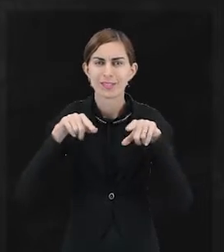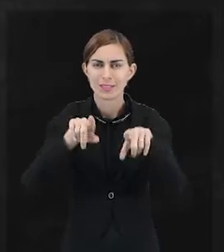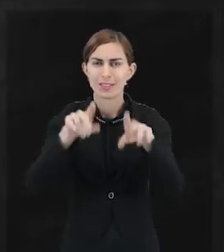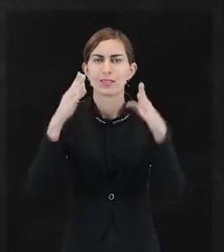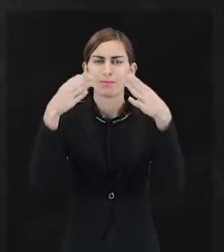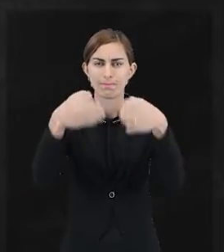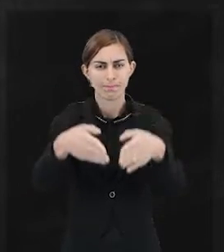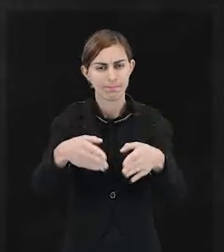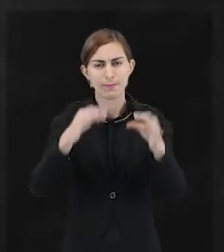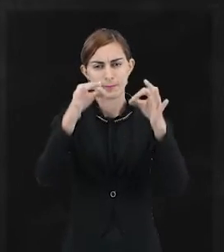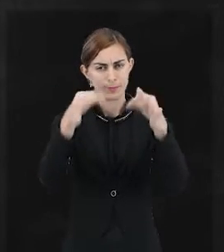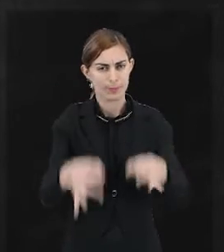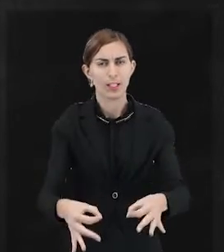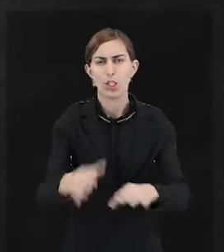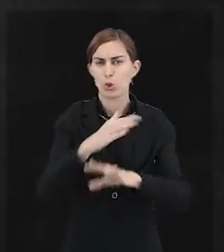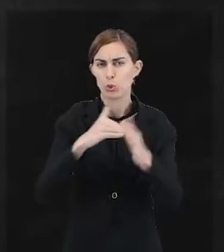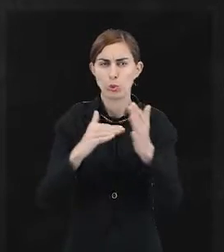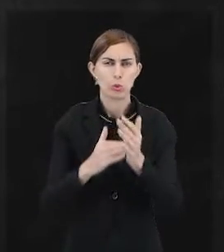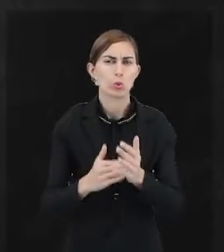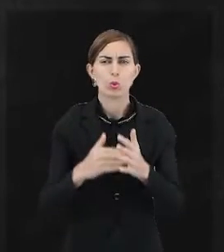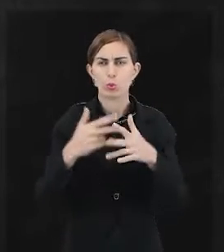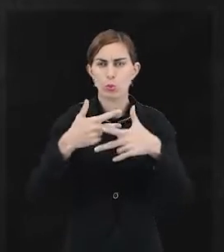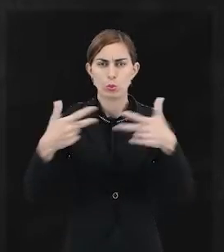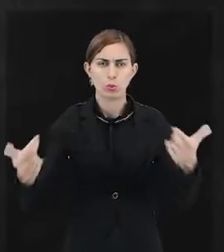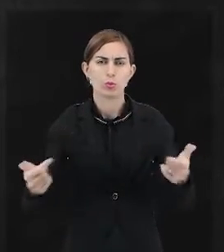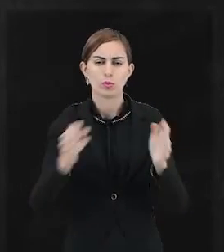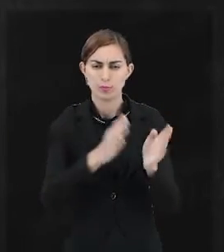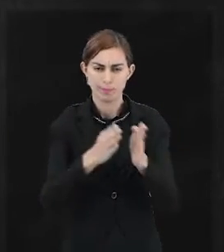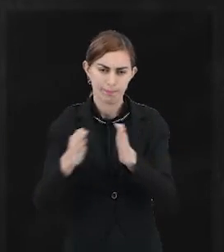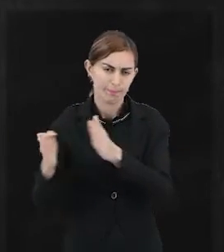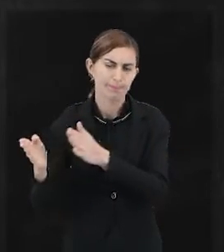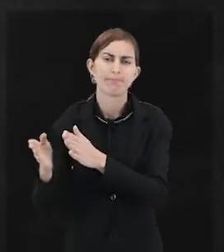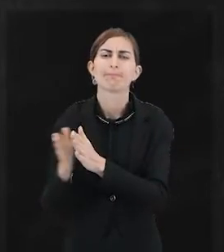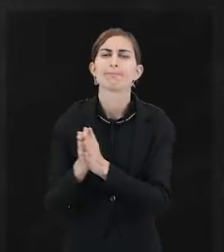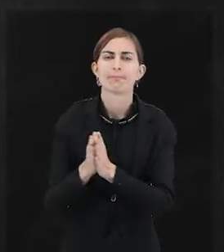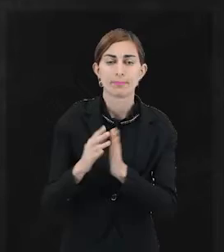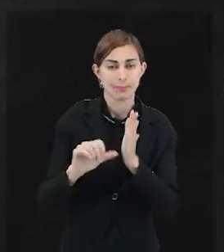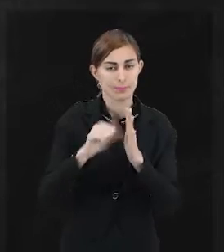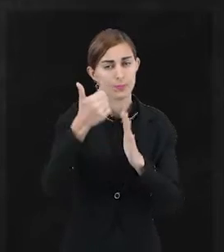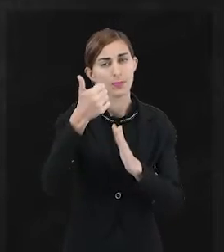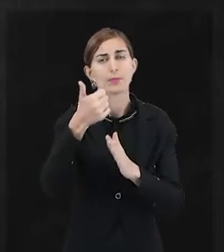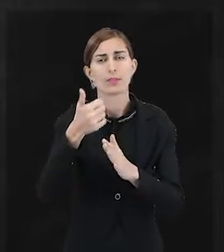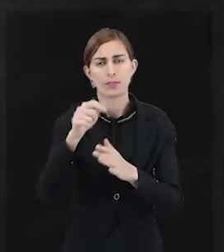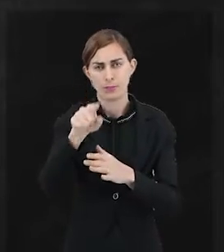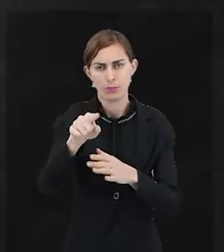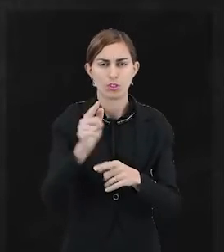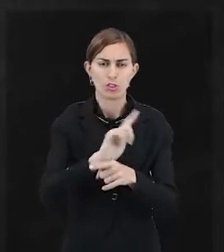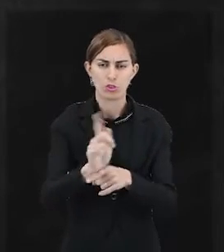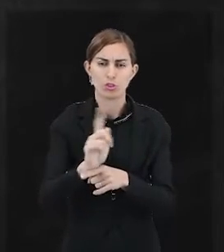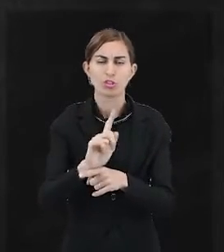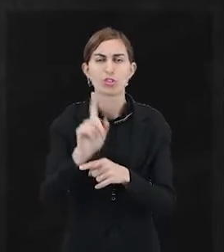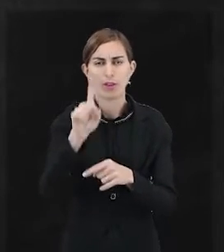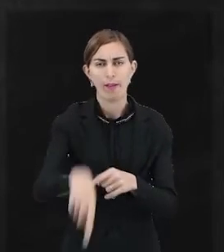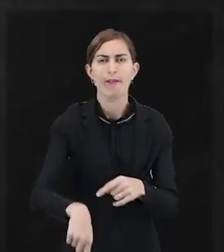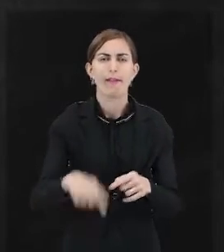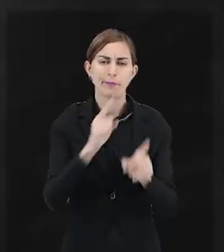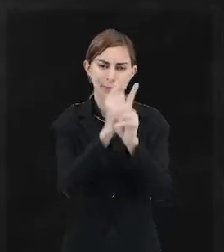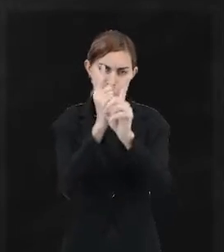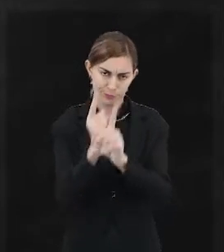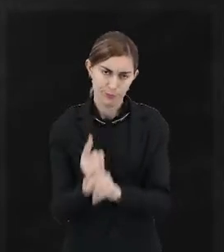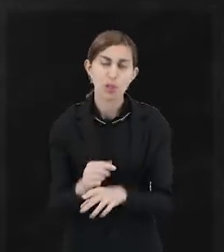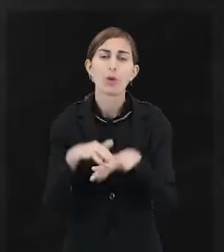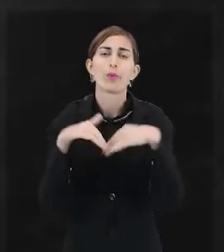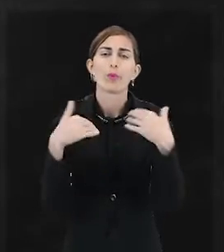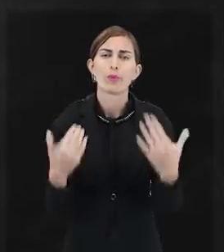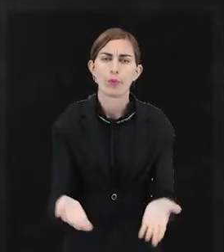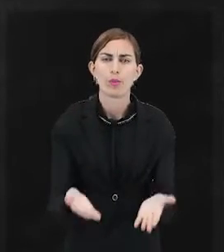utilizando corretamente de todos os meios disponíveis na organização. Então, o primeiro passo para você, gestor, é identificar